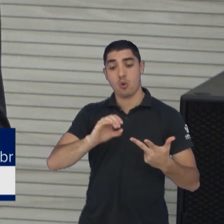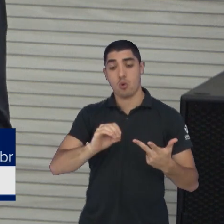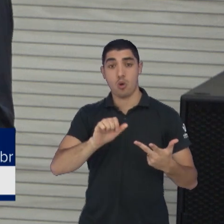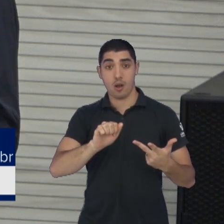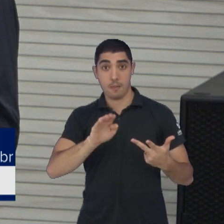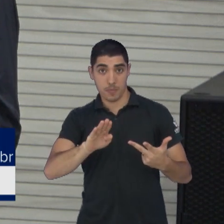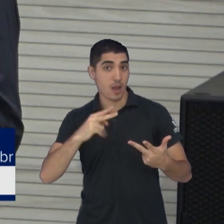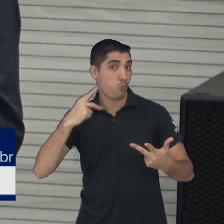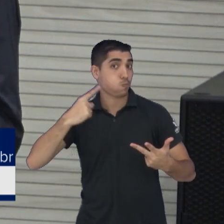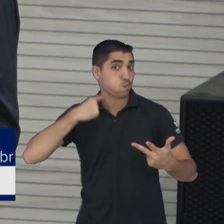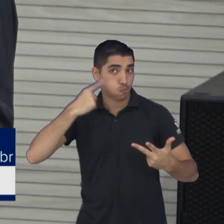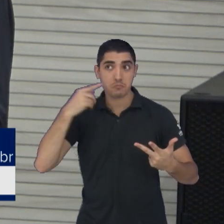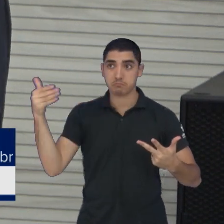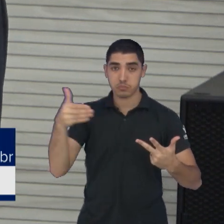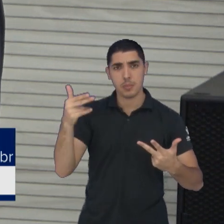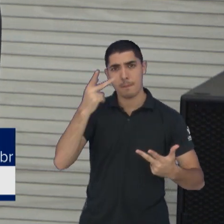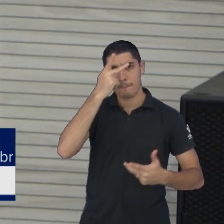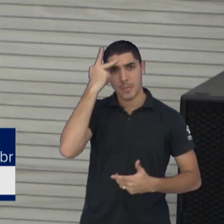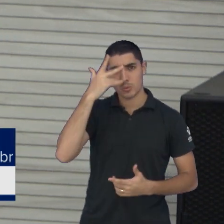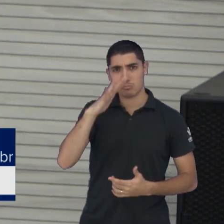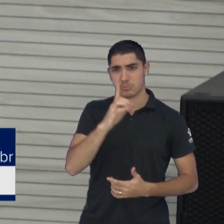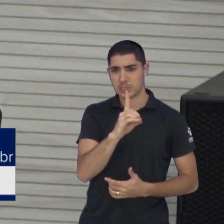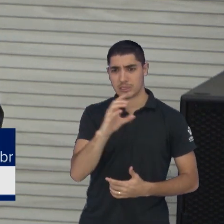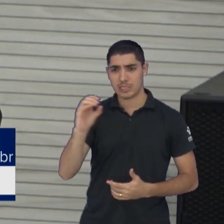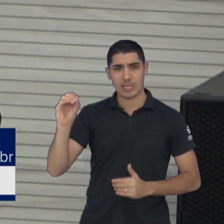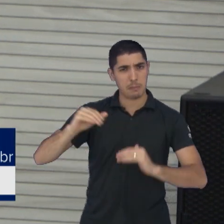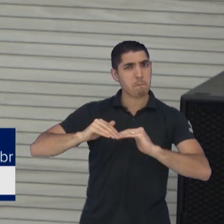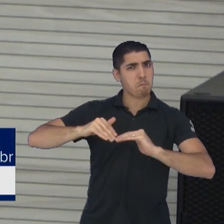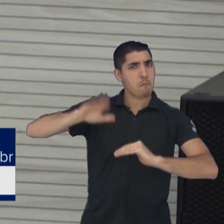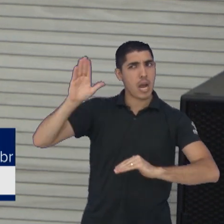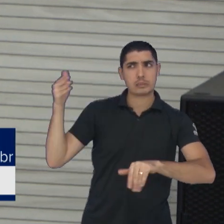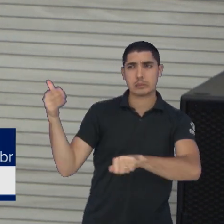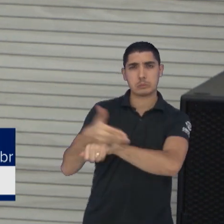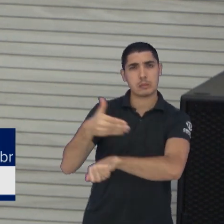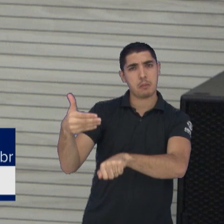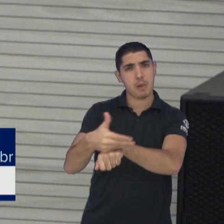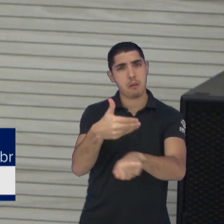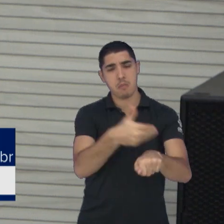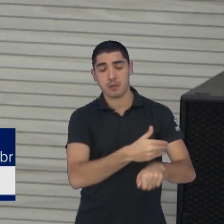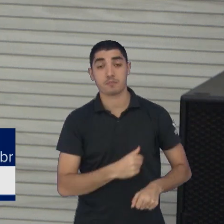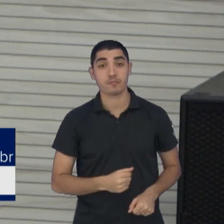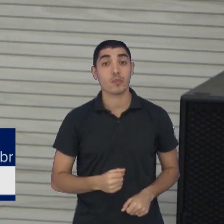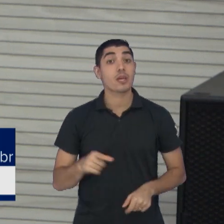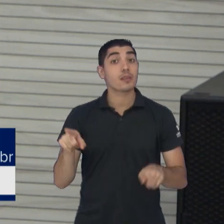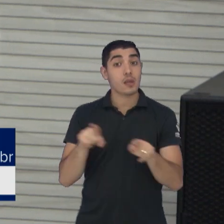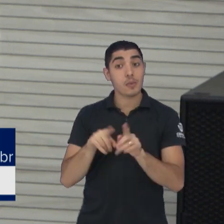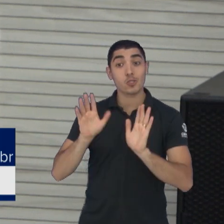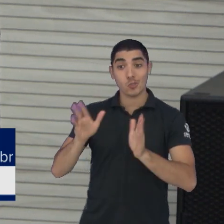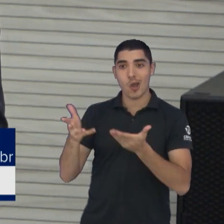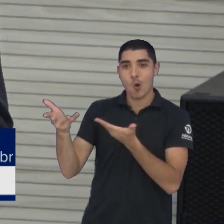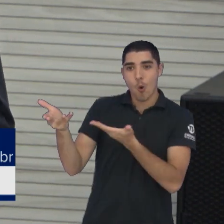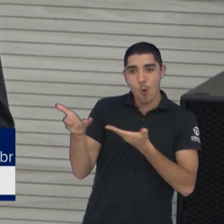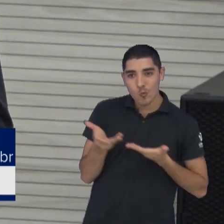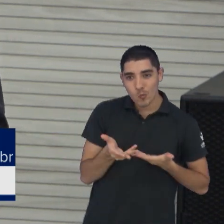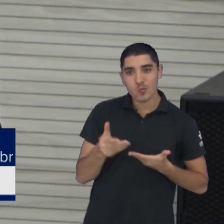bastante gente, mais de 100 pessoas aqui na casa. Convidamos o excelentíssimo senhor